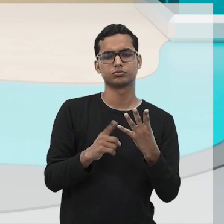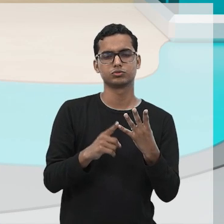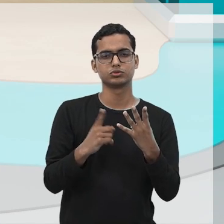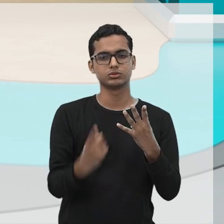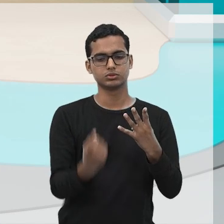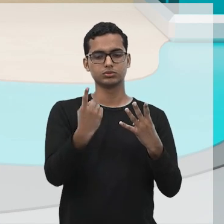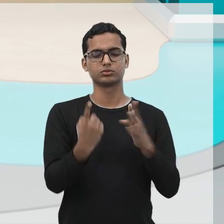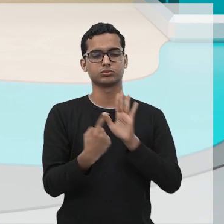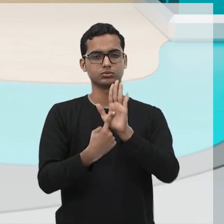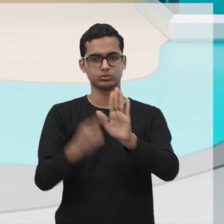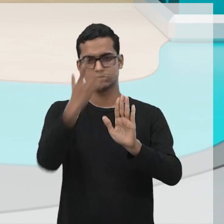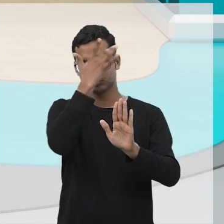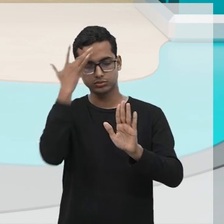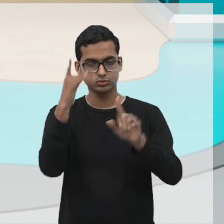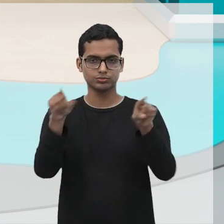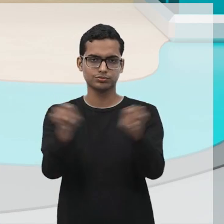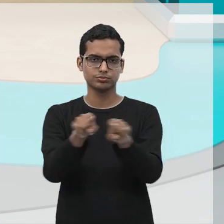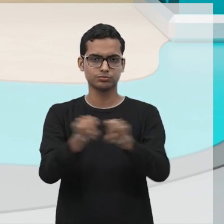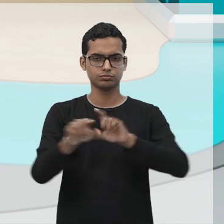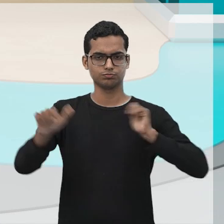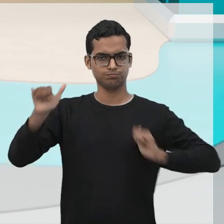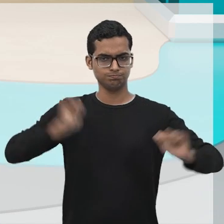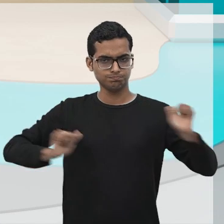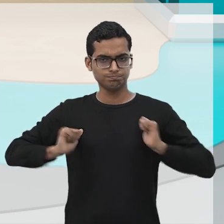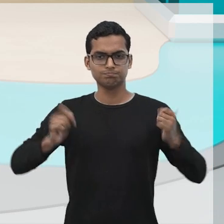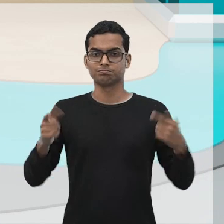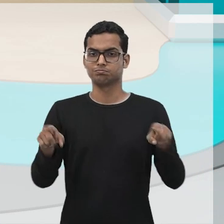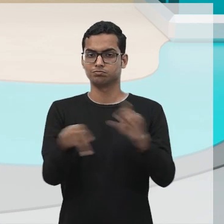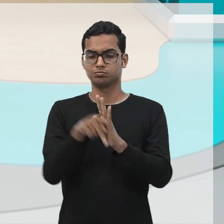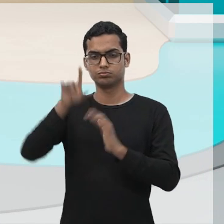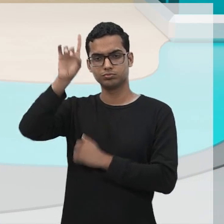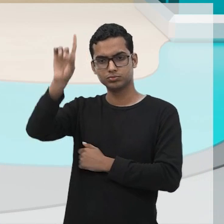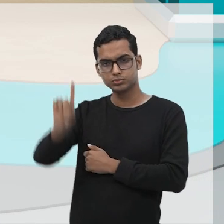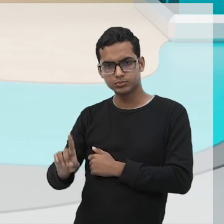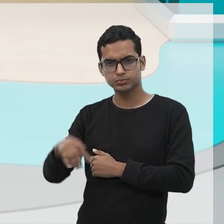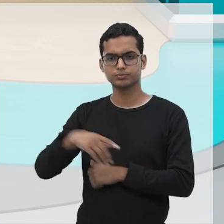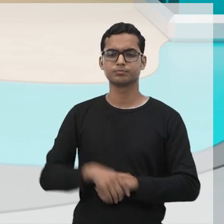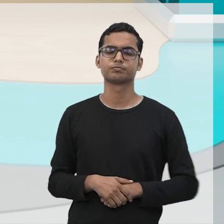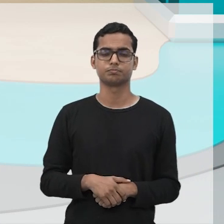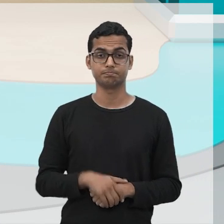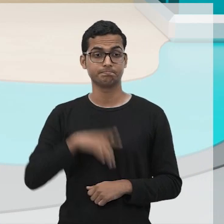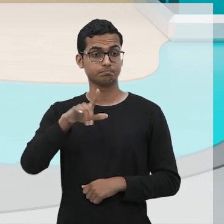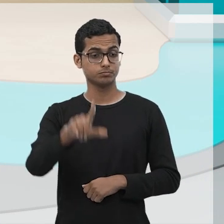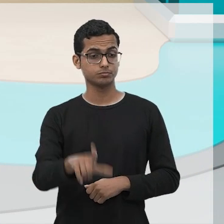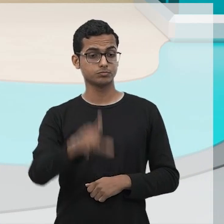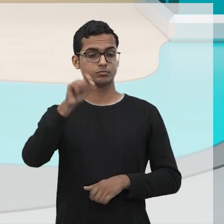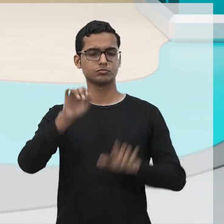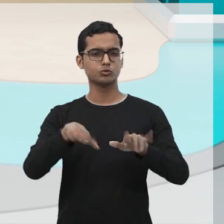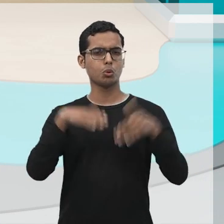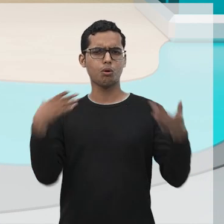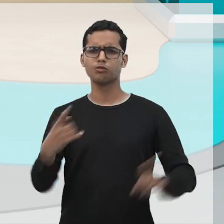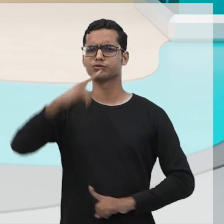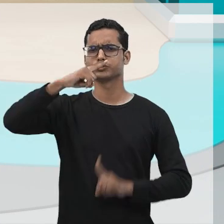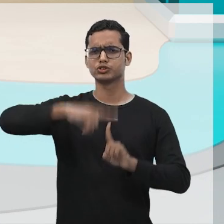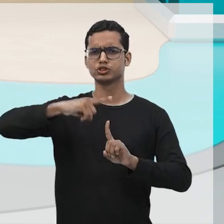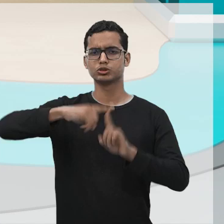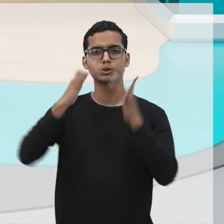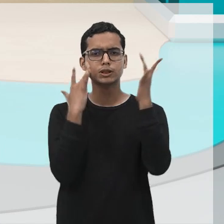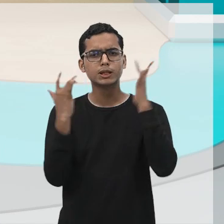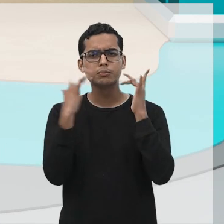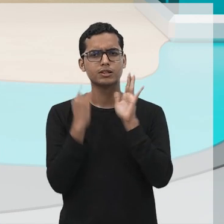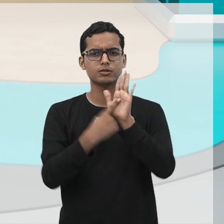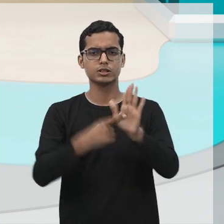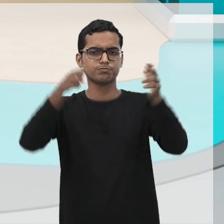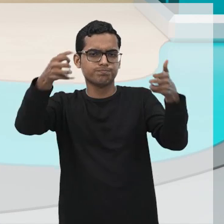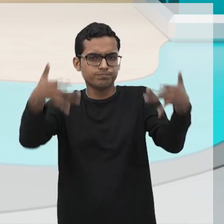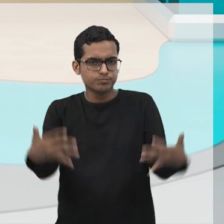Então, o diretor ou o dramaturgo, ele vai escolher como é que ele vai contar essa história.